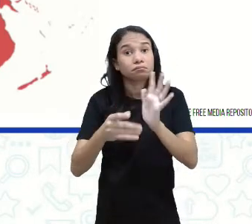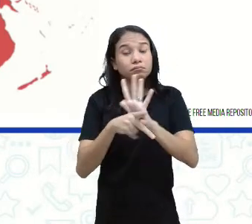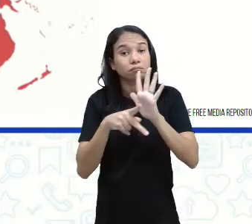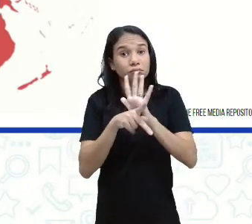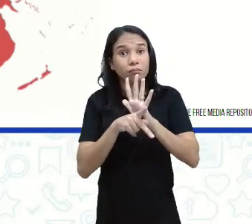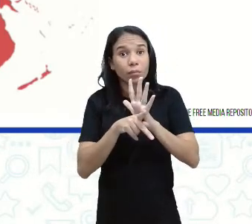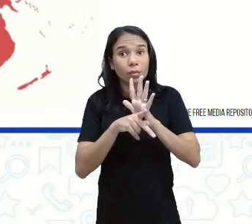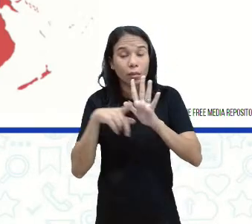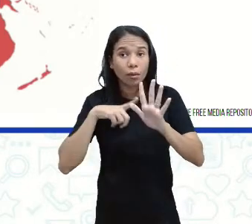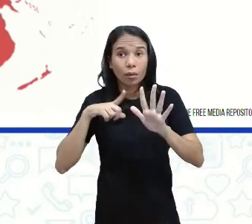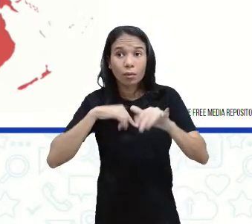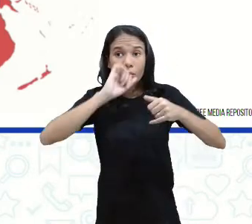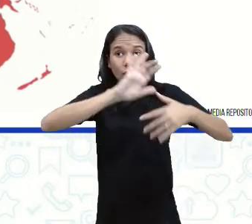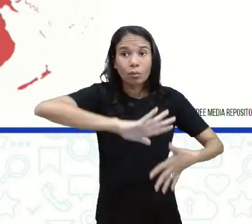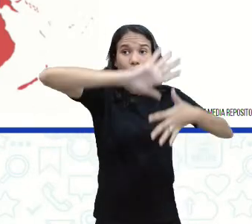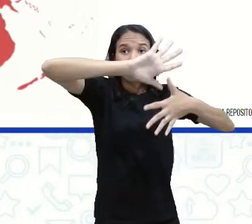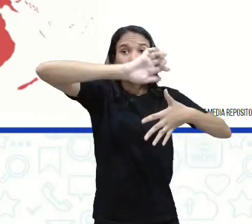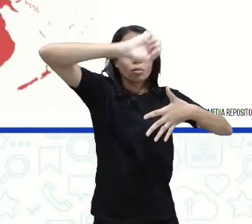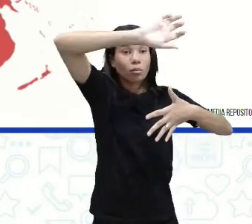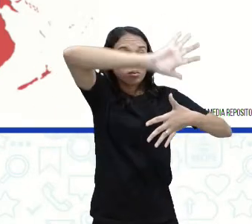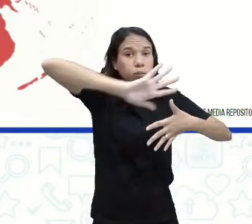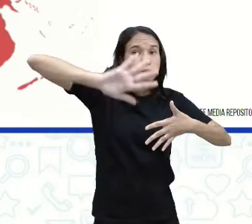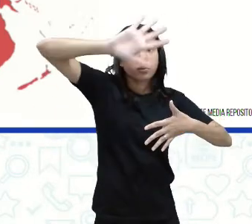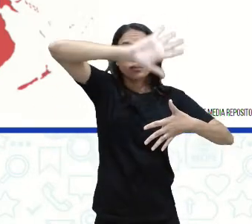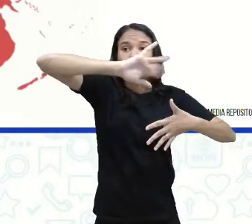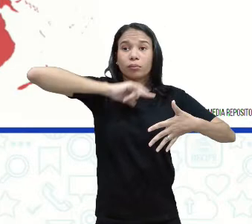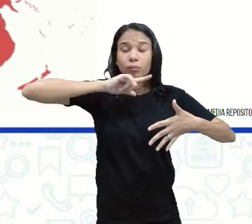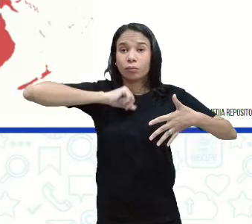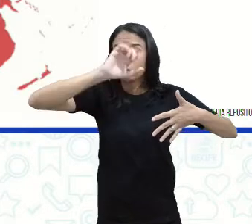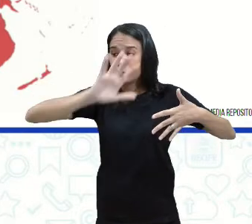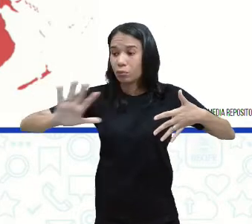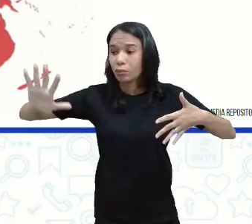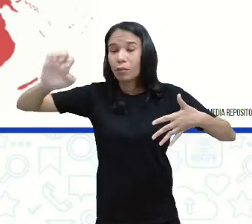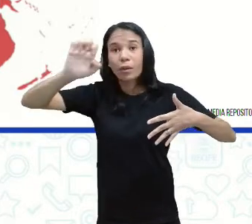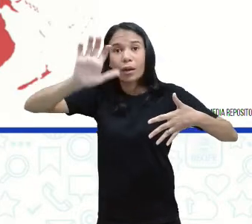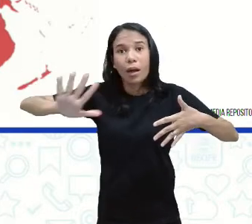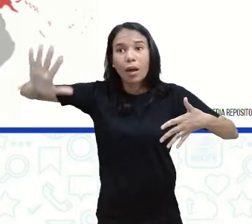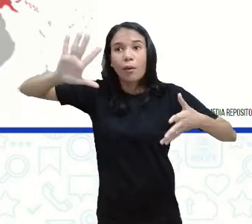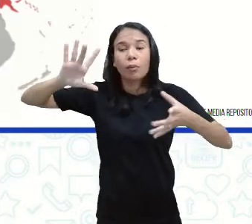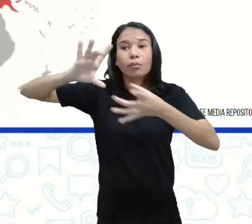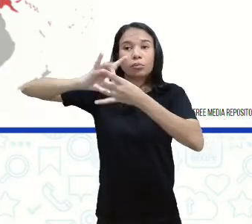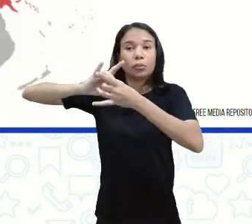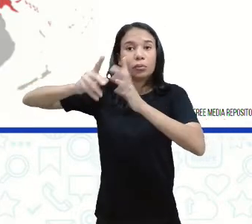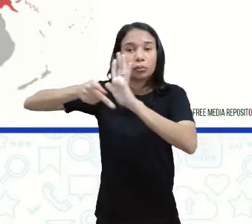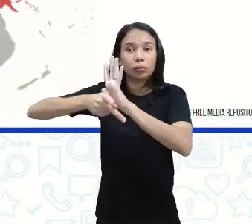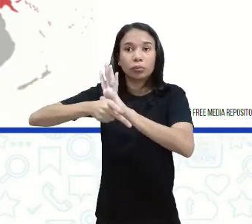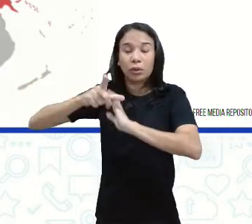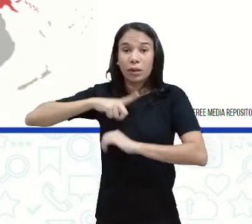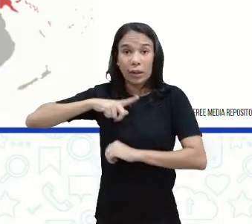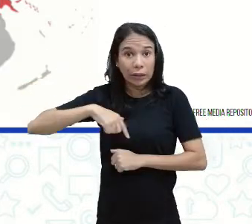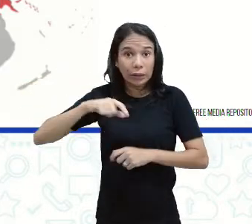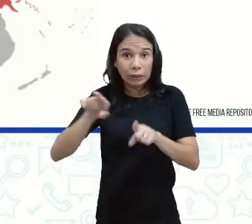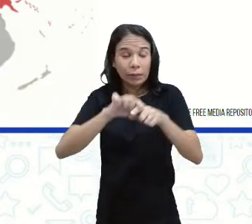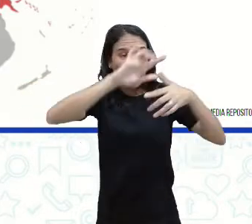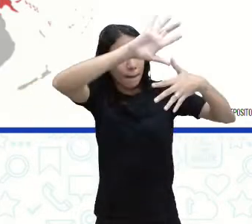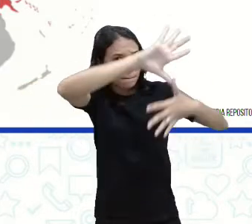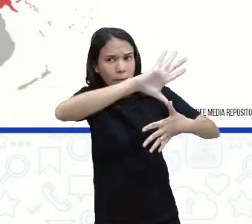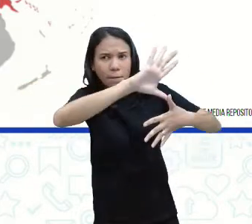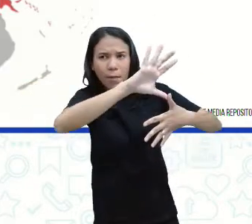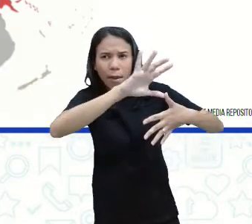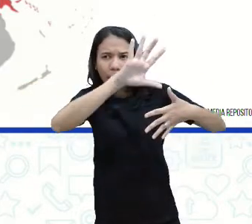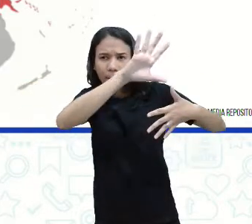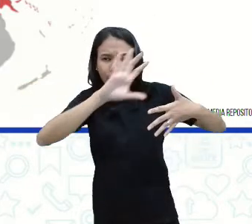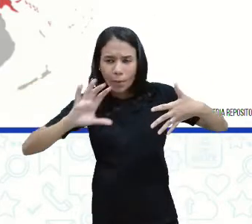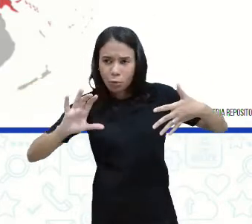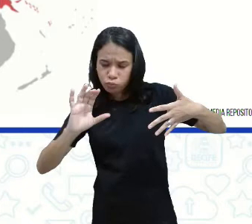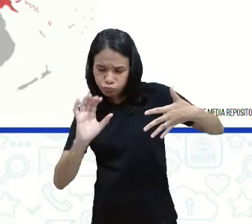o grande continente Eurásia, né, que é a Europa mais a Ásia. Tem aí as Américas e lá embaixo,